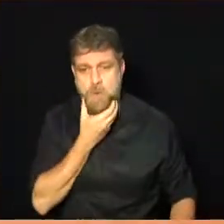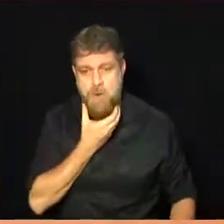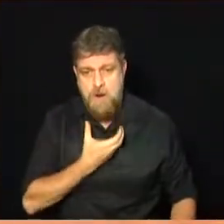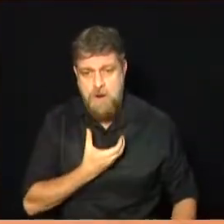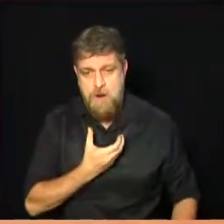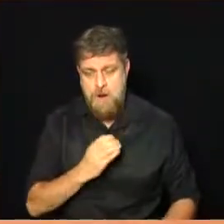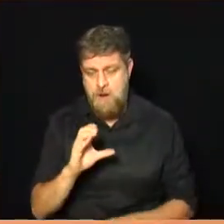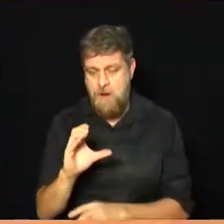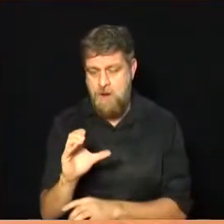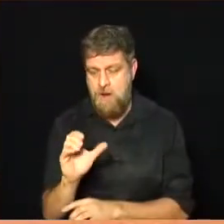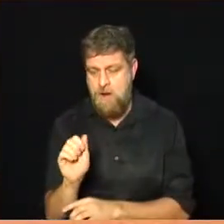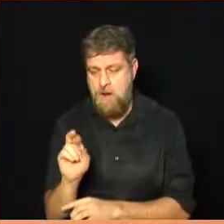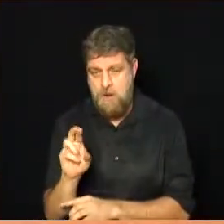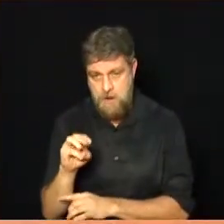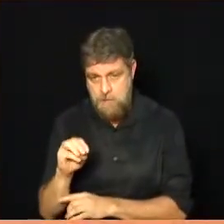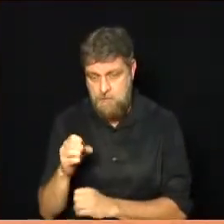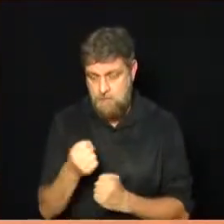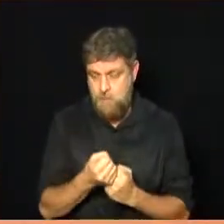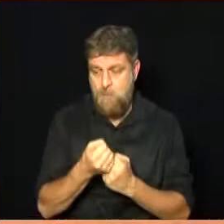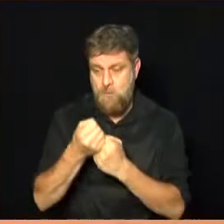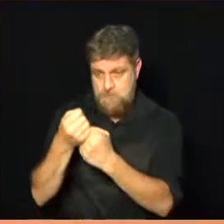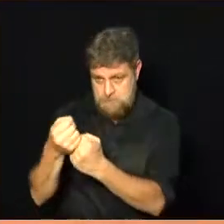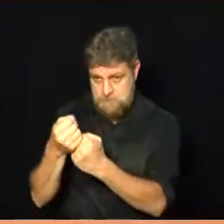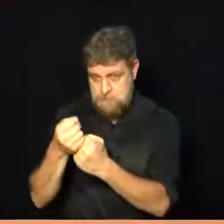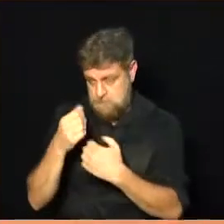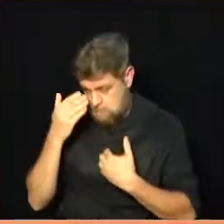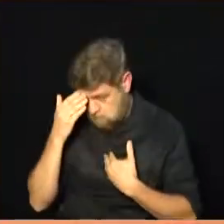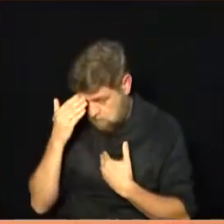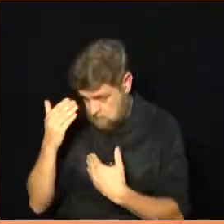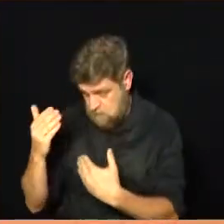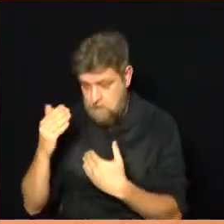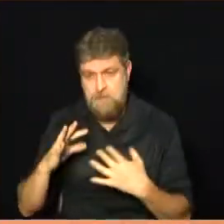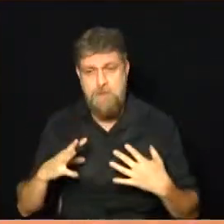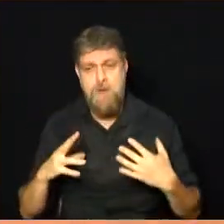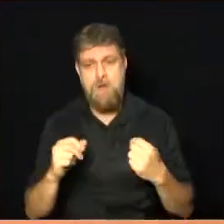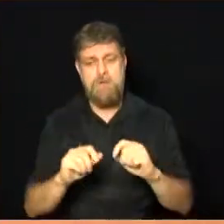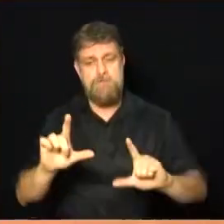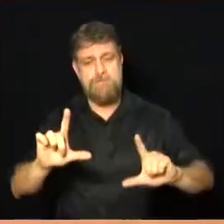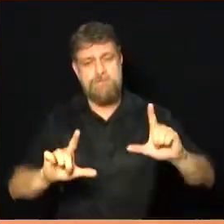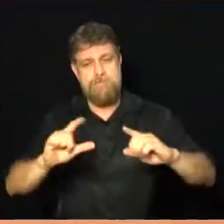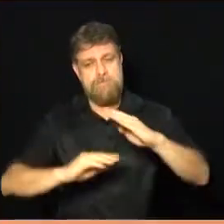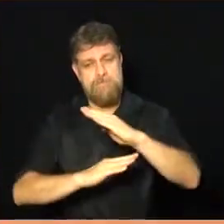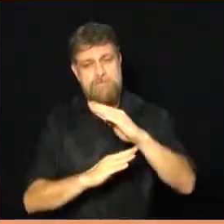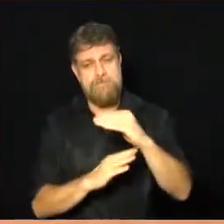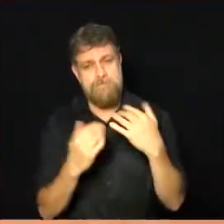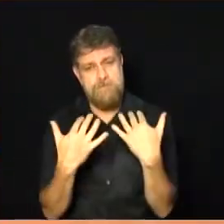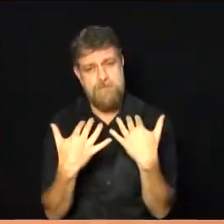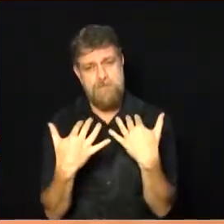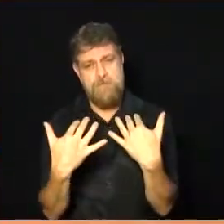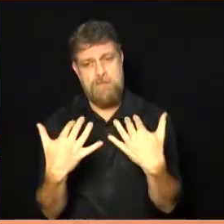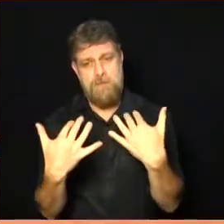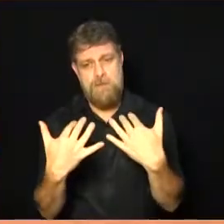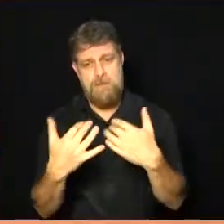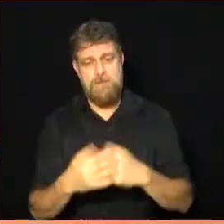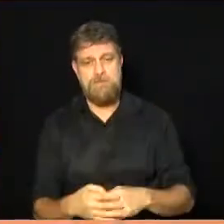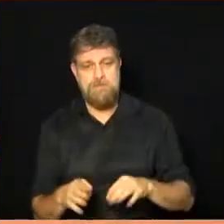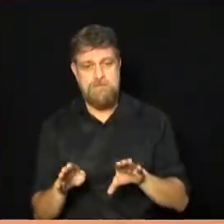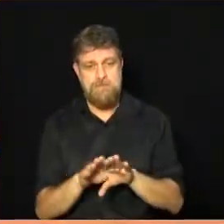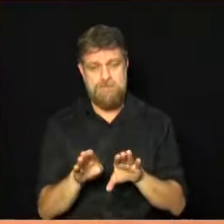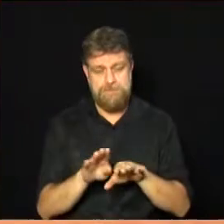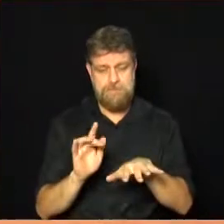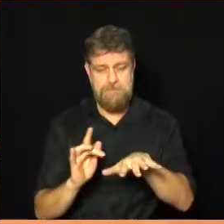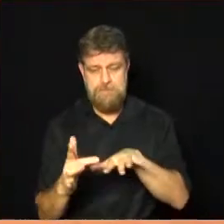de Luca, muito obrigado pela presença e obrigado a todos que nos assistem através da TV Câmara e através das